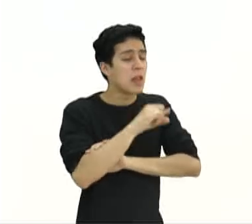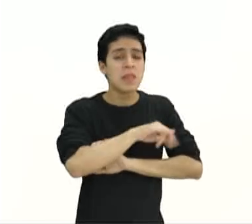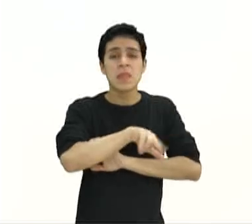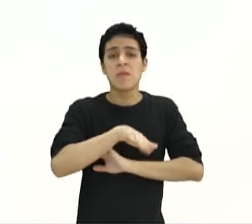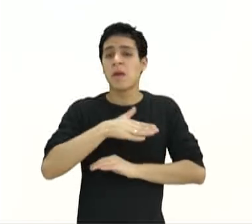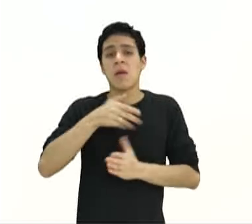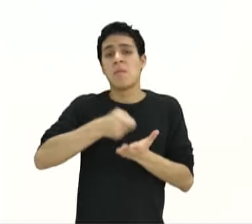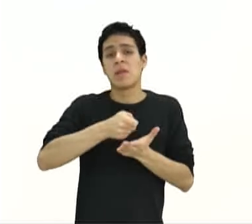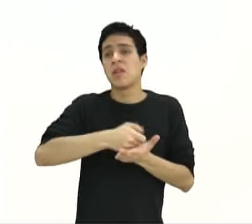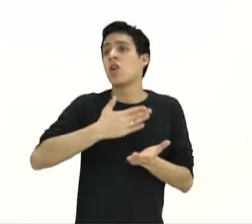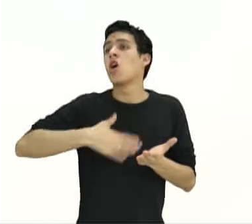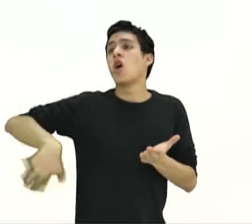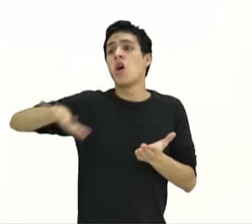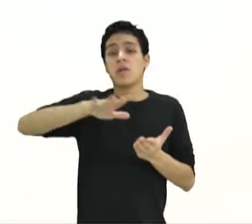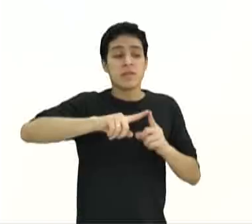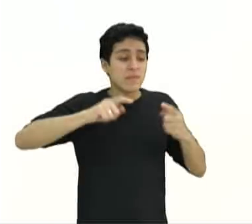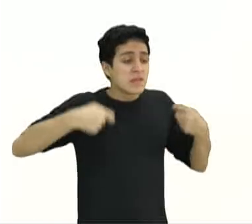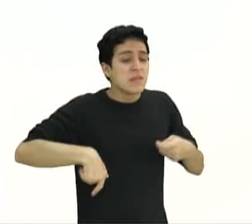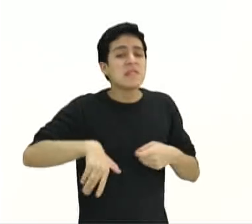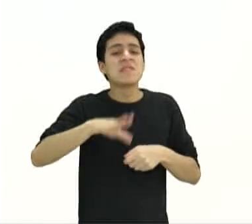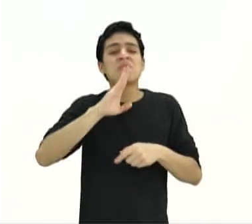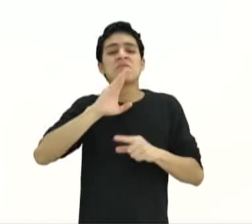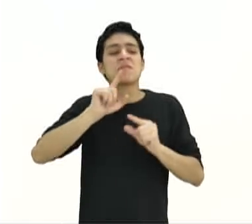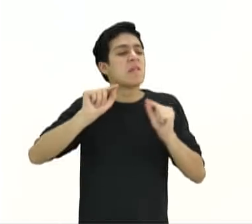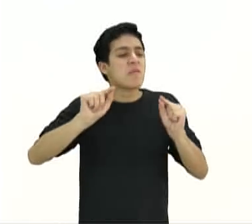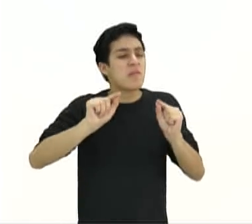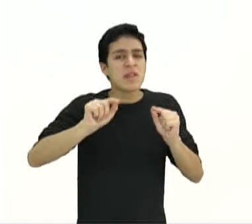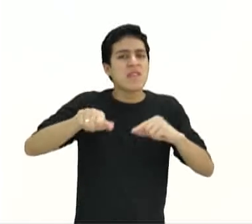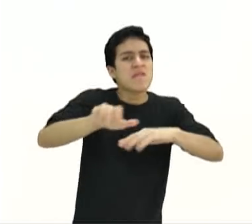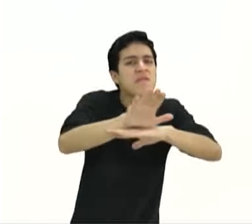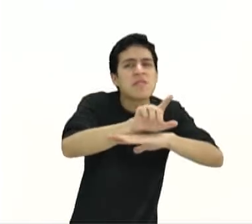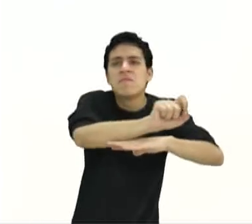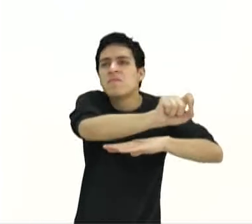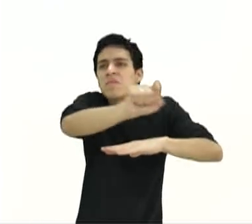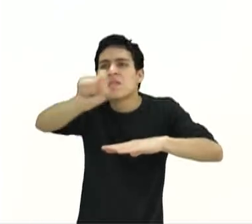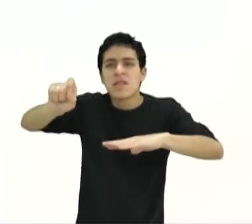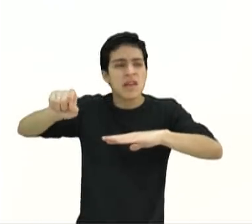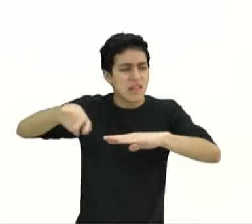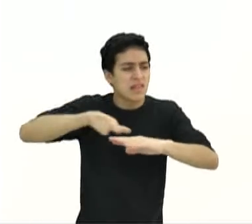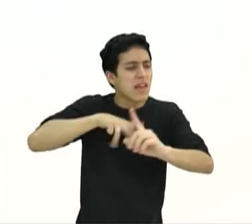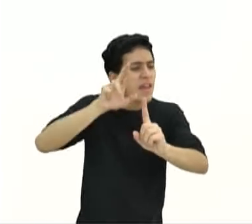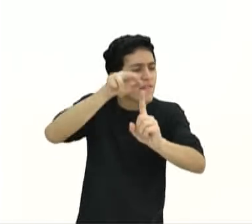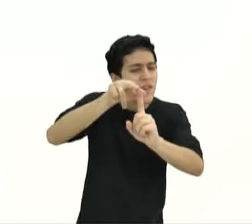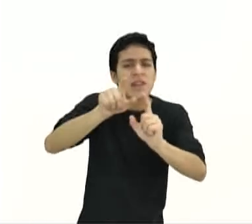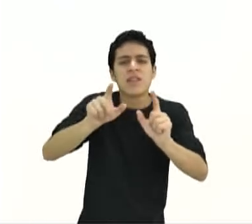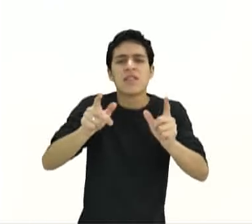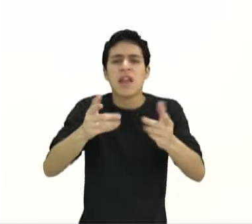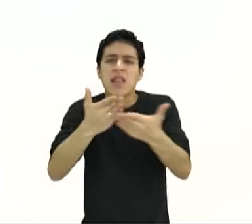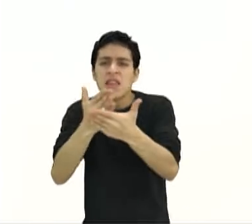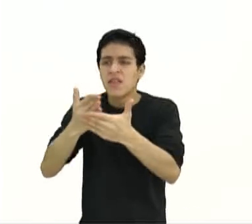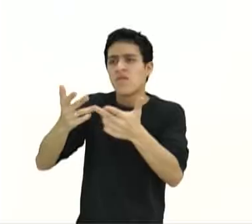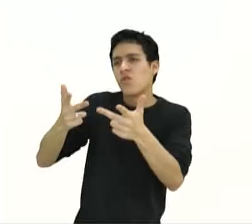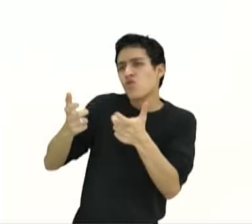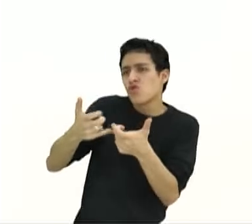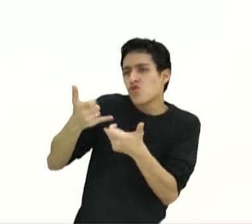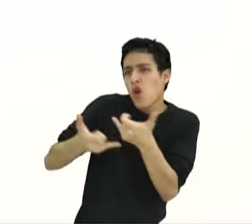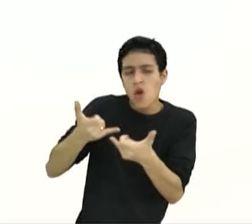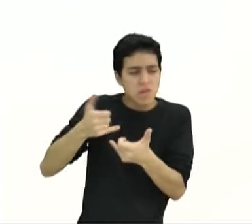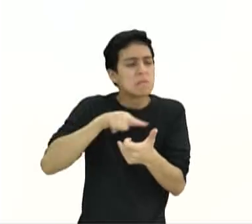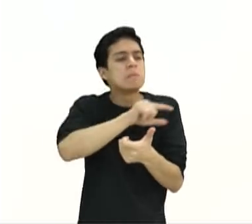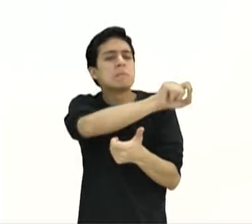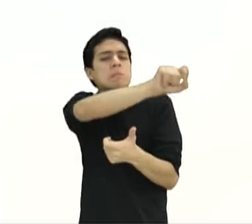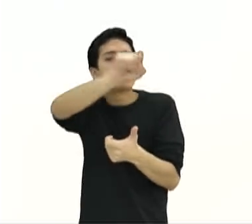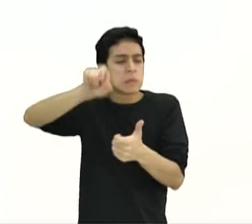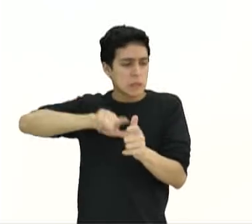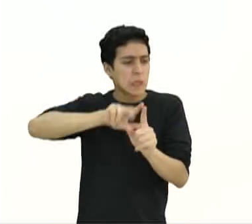mas precisa conhecer de onde são as referências que vêm em filmes, livros e games. Temos, então, uma sessão